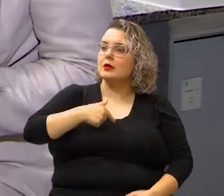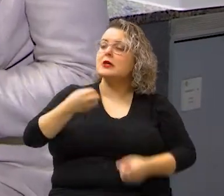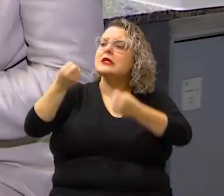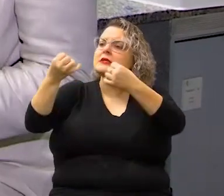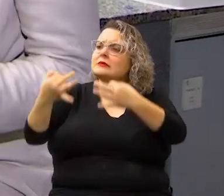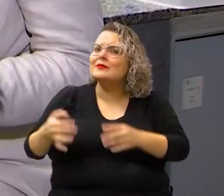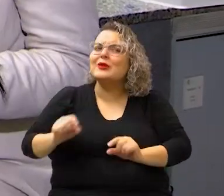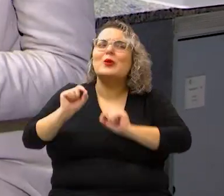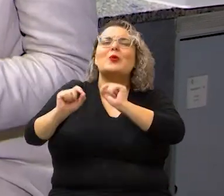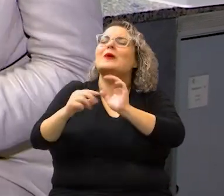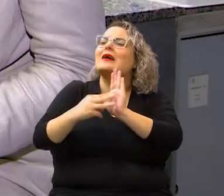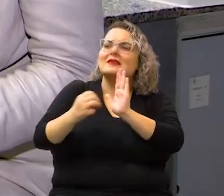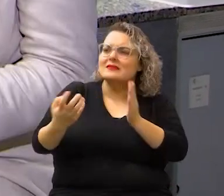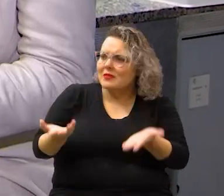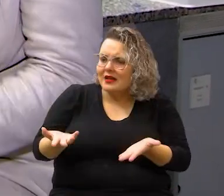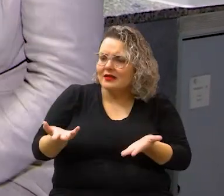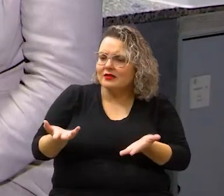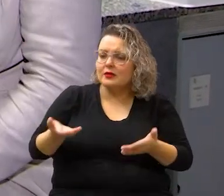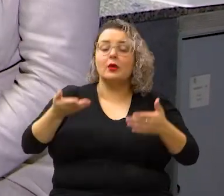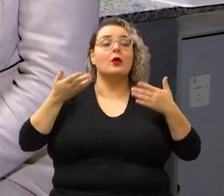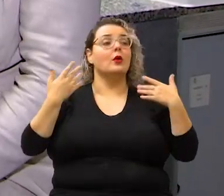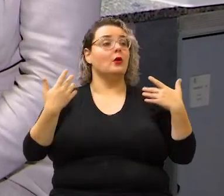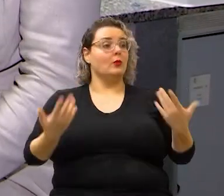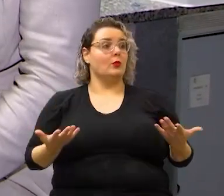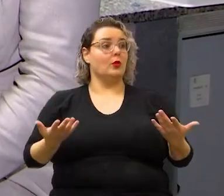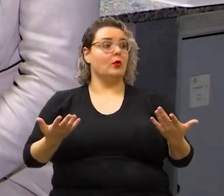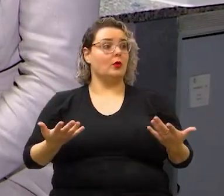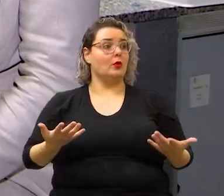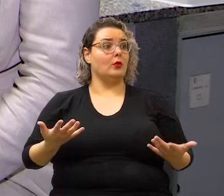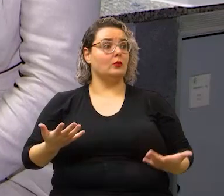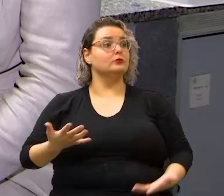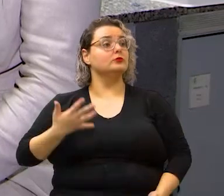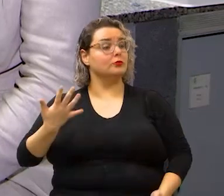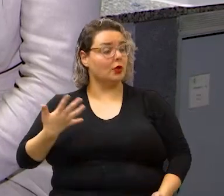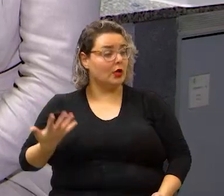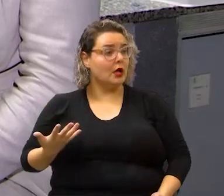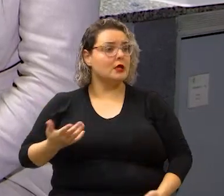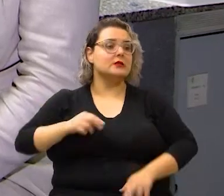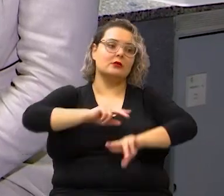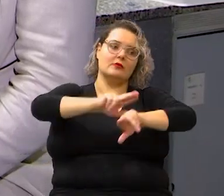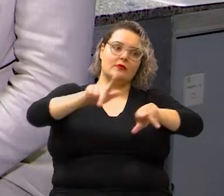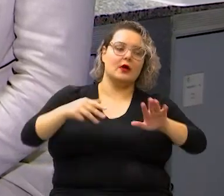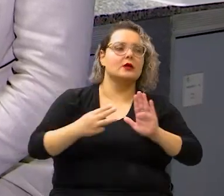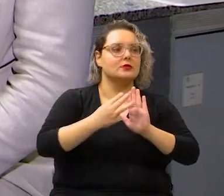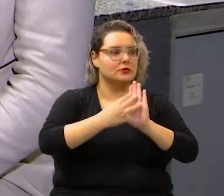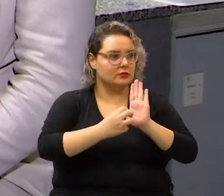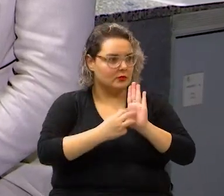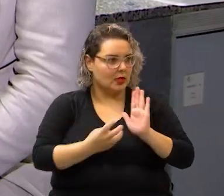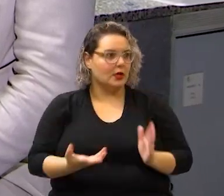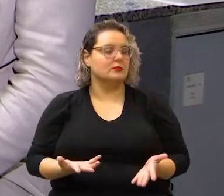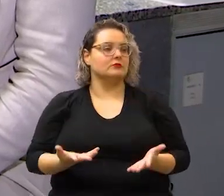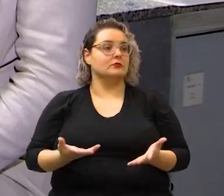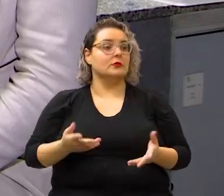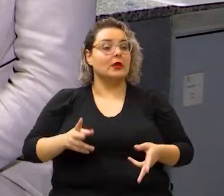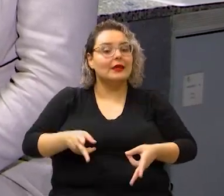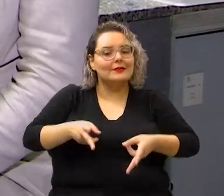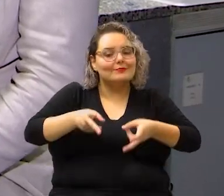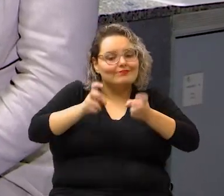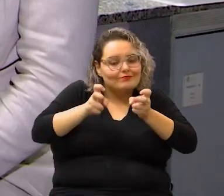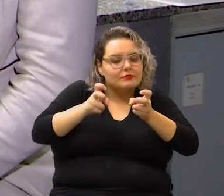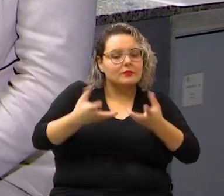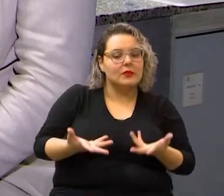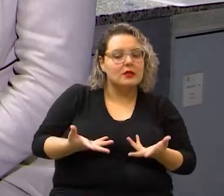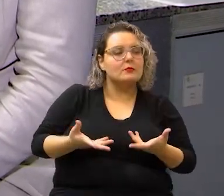de casa o que seria esse método. Bom, Ana, esses são vários métodos que